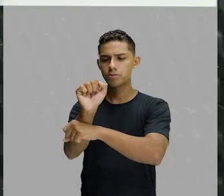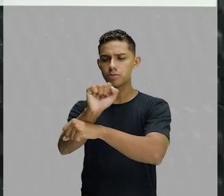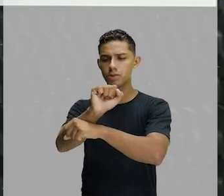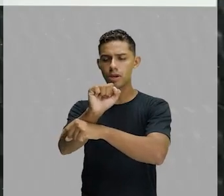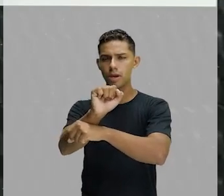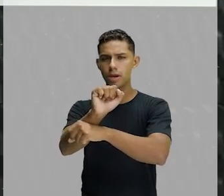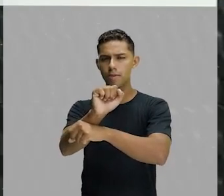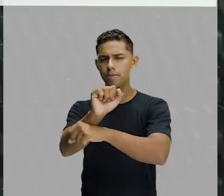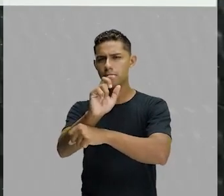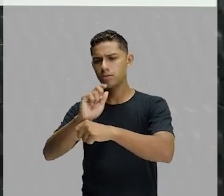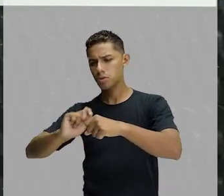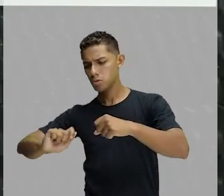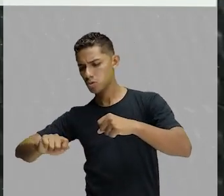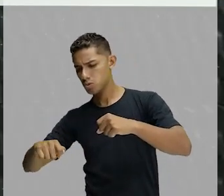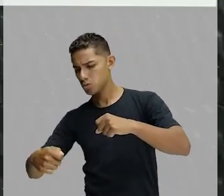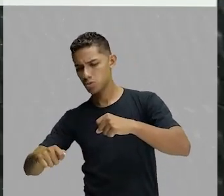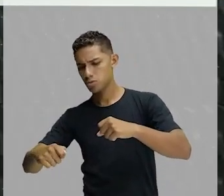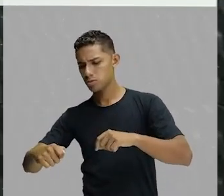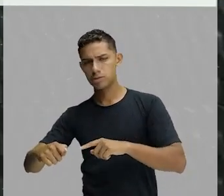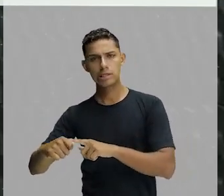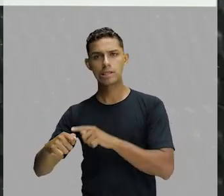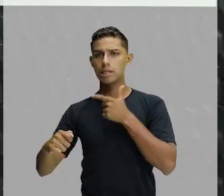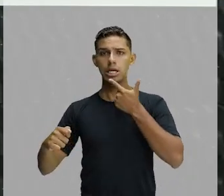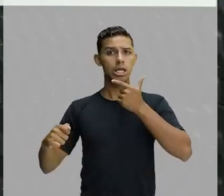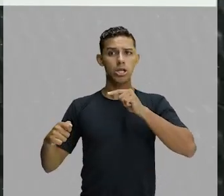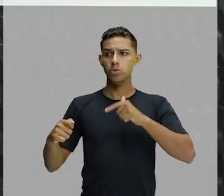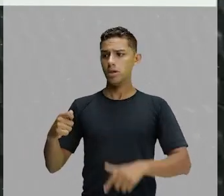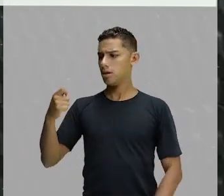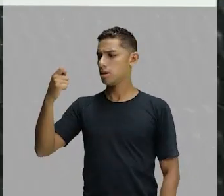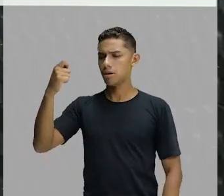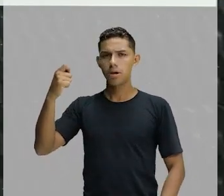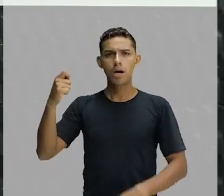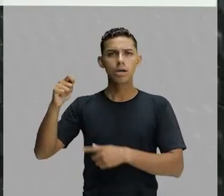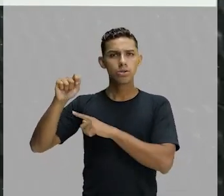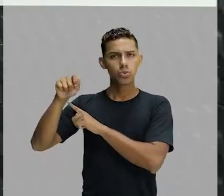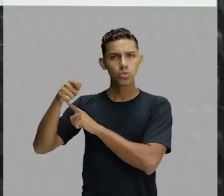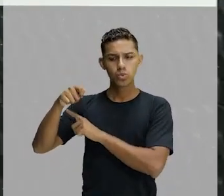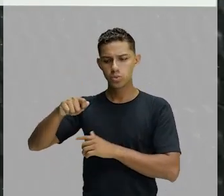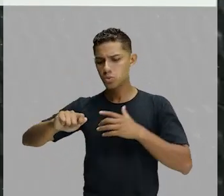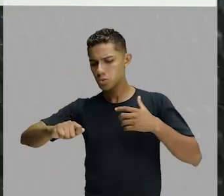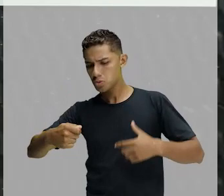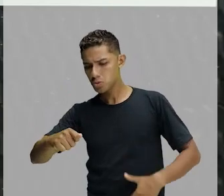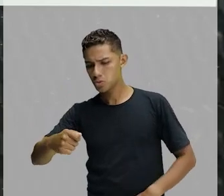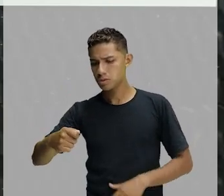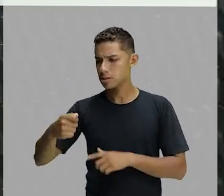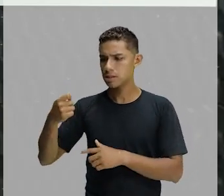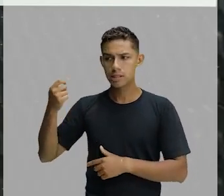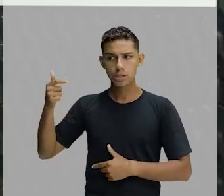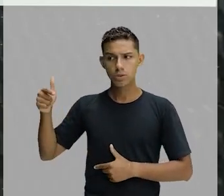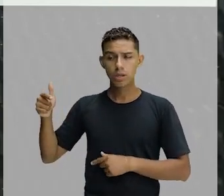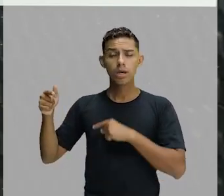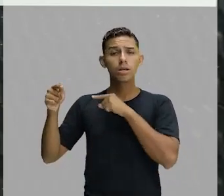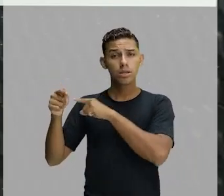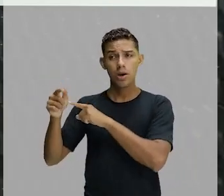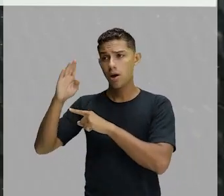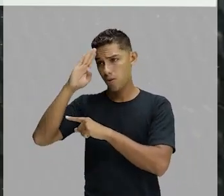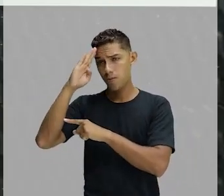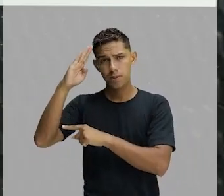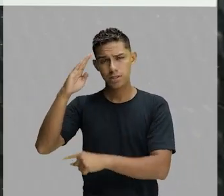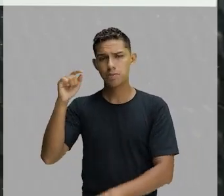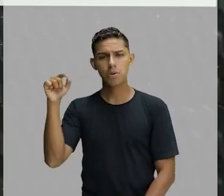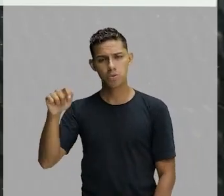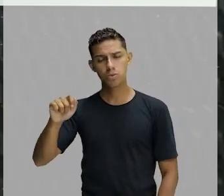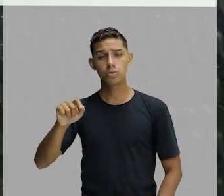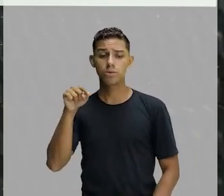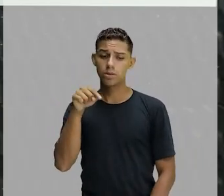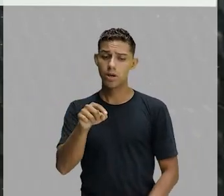chave? Lógico que não. Então, a chave seria como se fosse o cofator enzimático. Então, a enzima